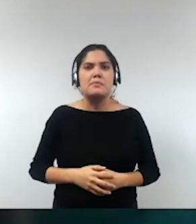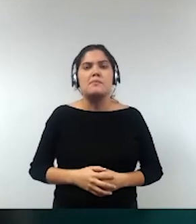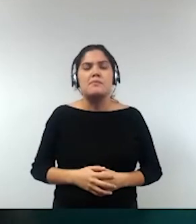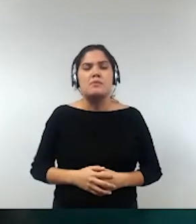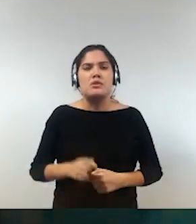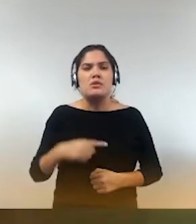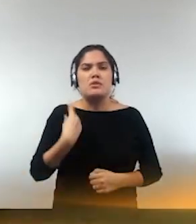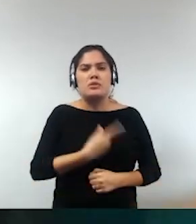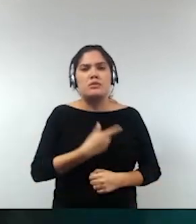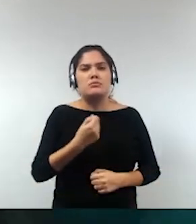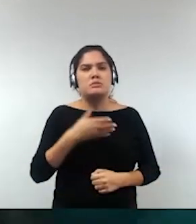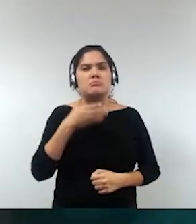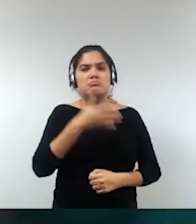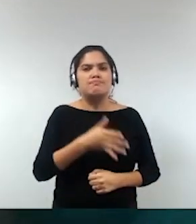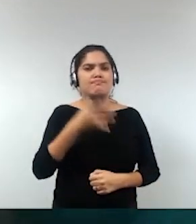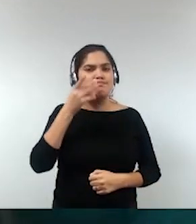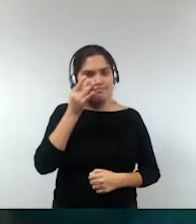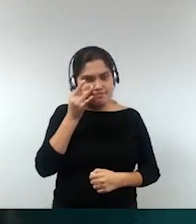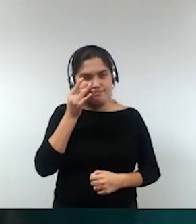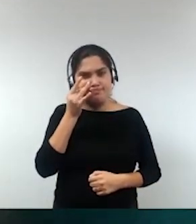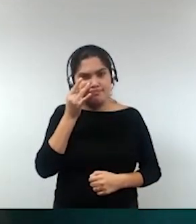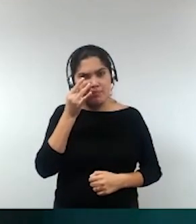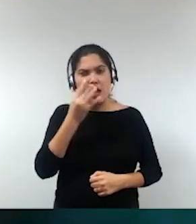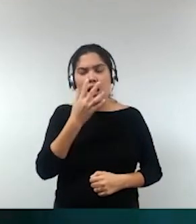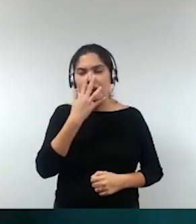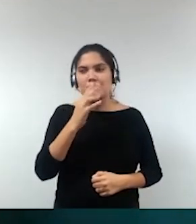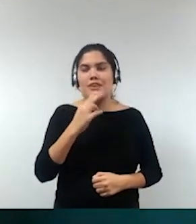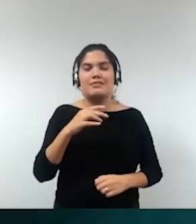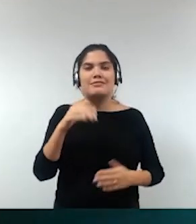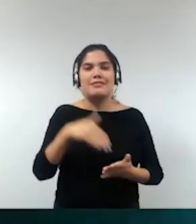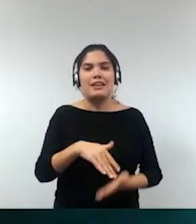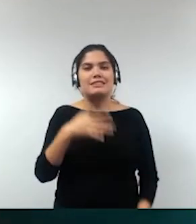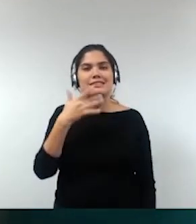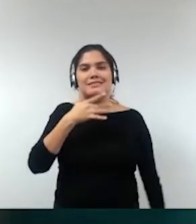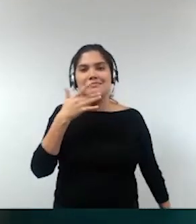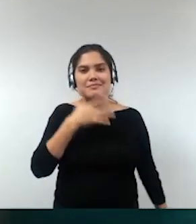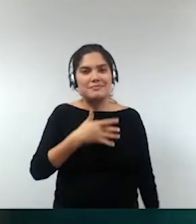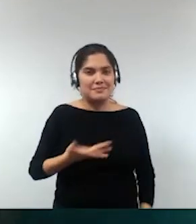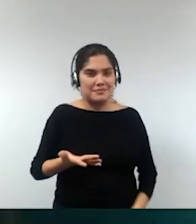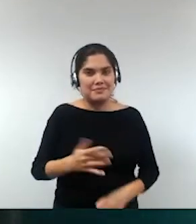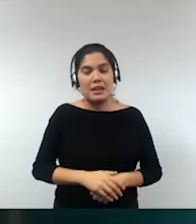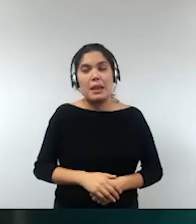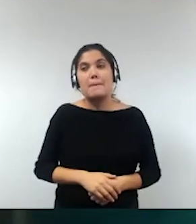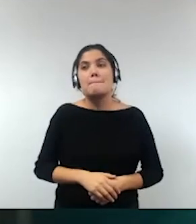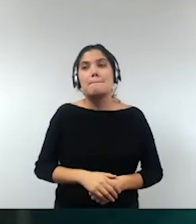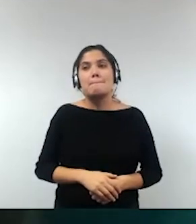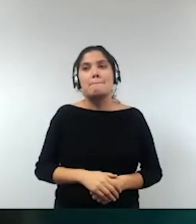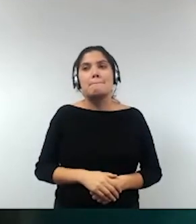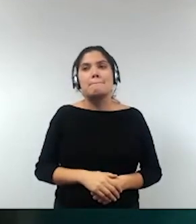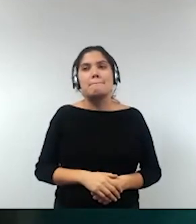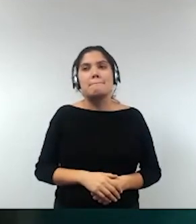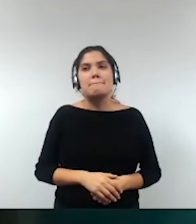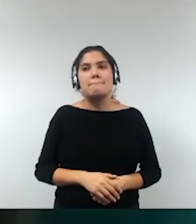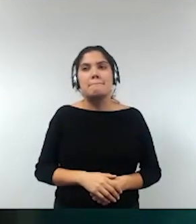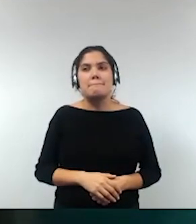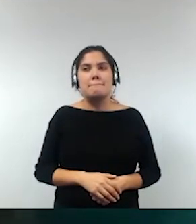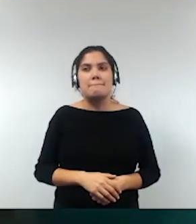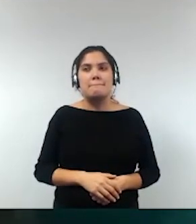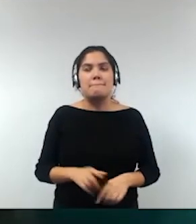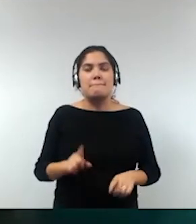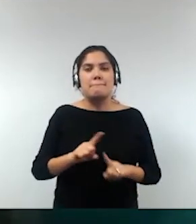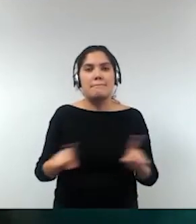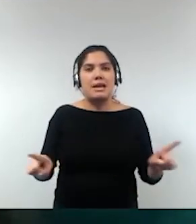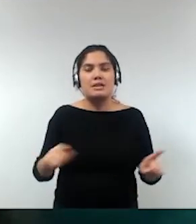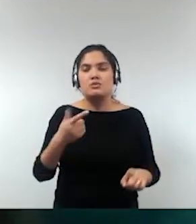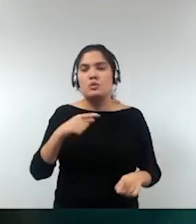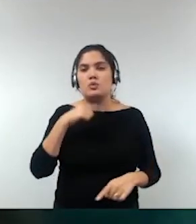que comparecer presencialmente. Aí foi até gostoso, assim, vamos dizer. Mas, sem dúvida, veio para